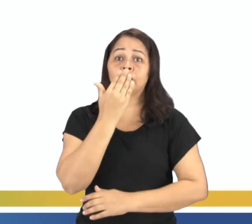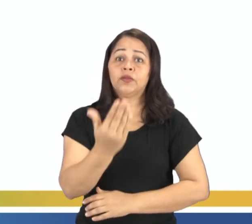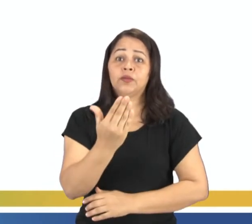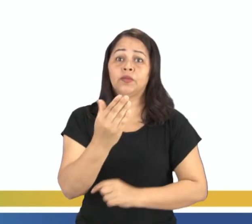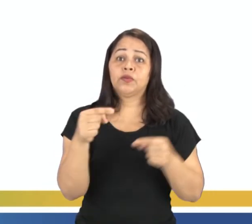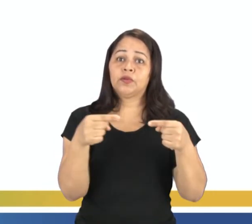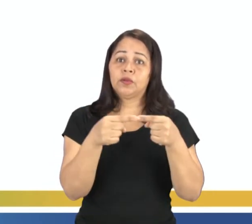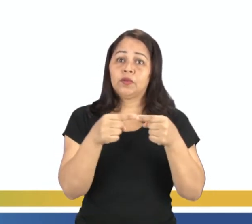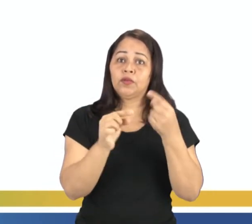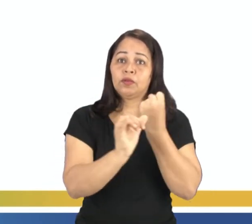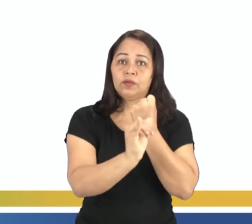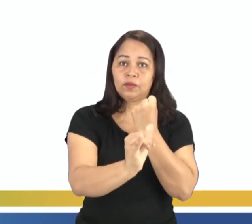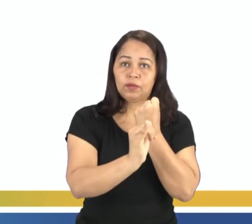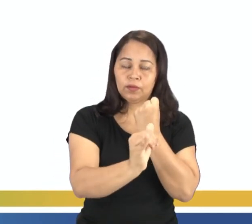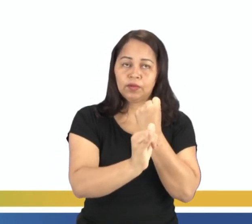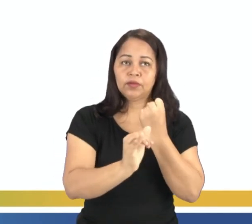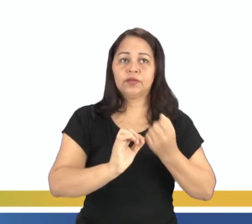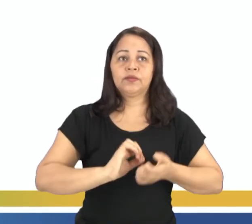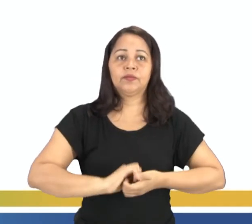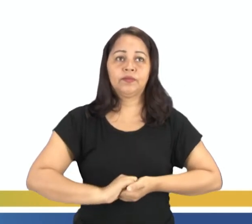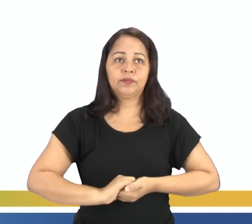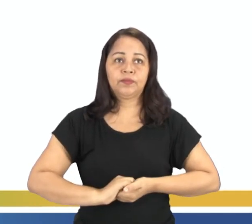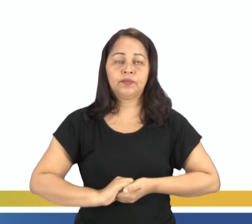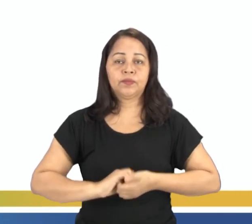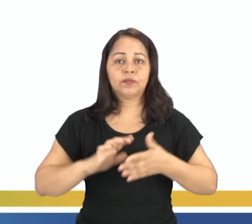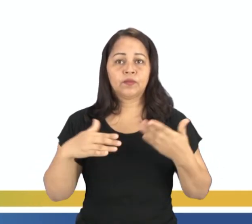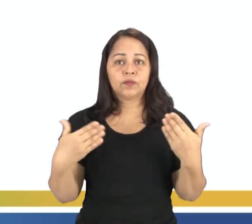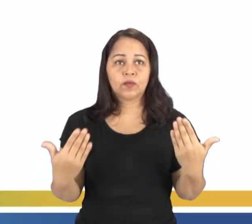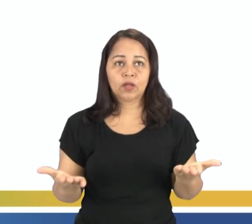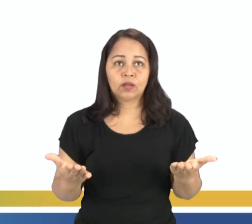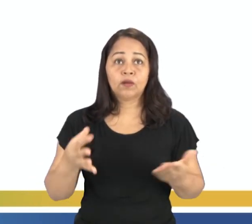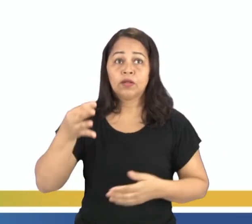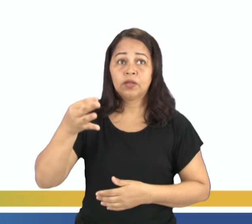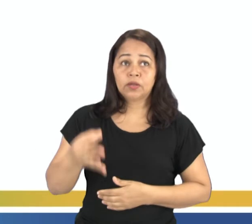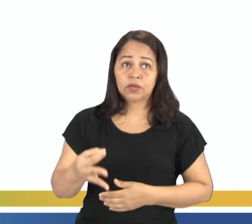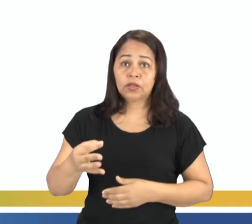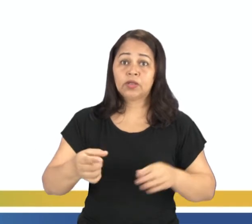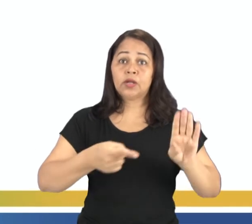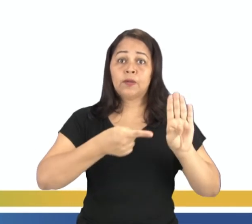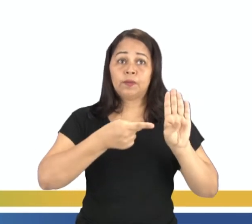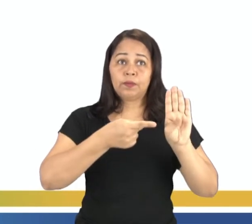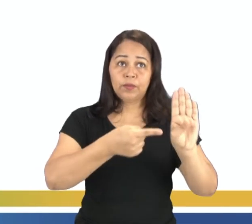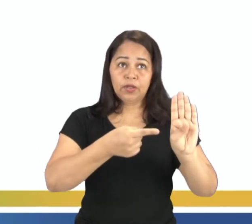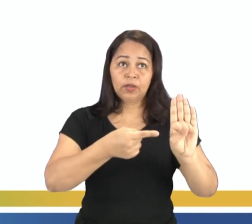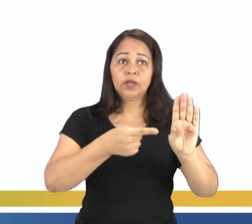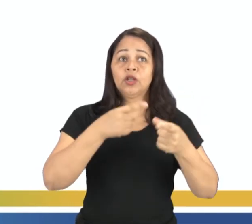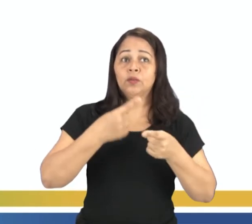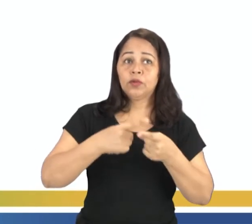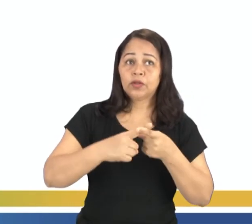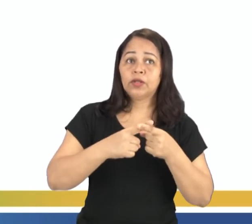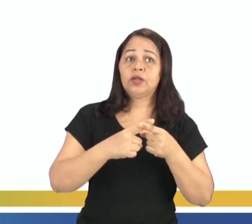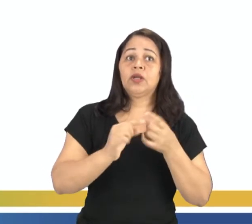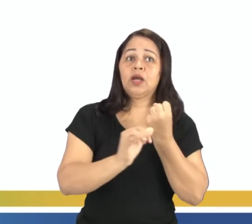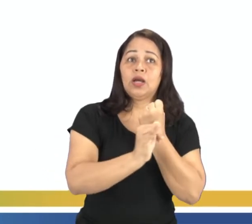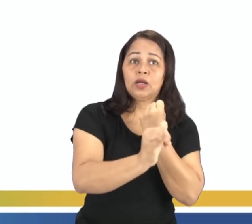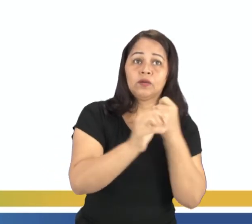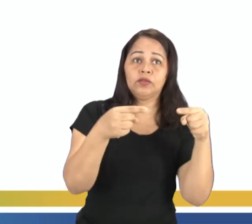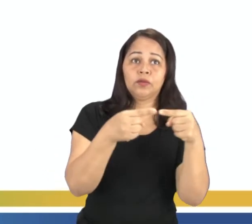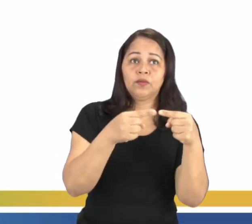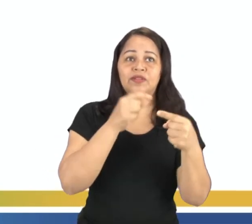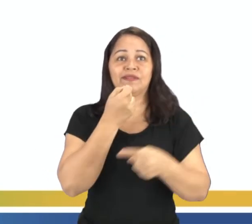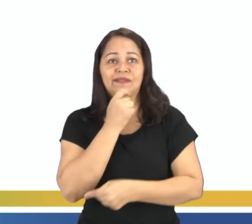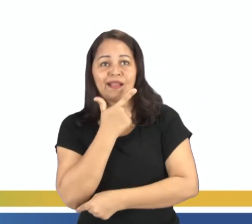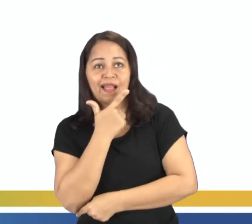somente tipos de crônica. Então, a nossa alternativa correta é a alternativa B, porque demonstra crônica